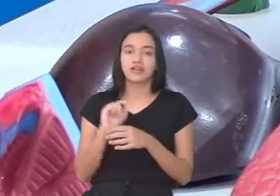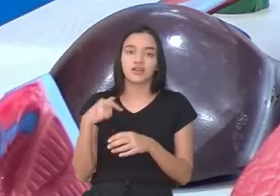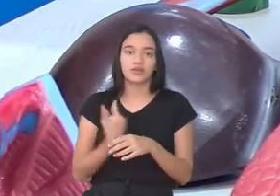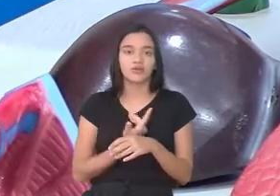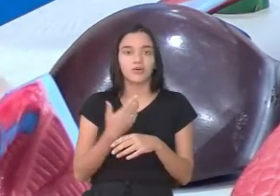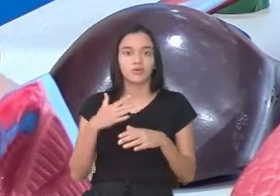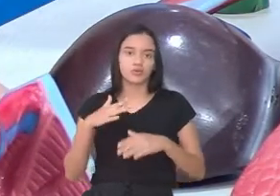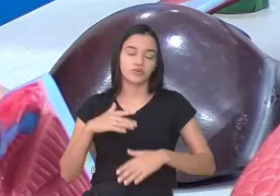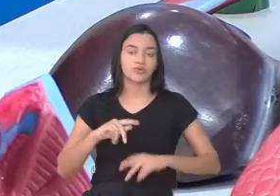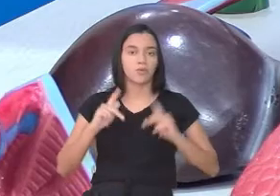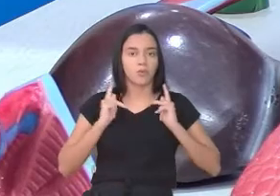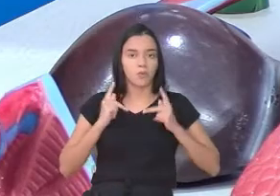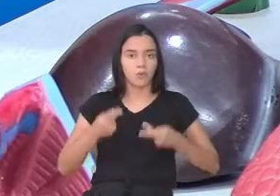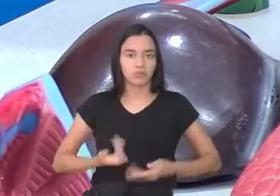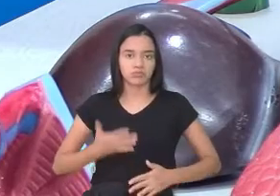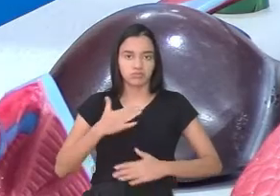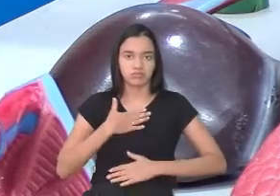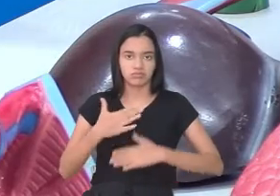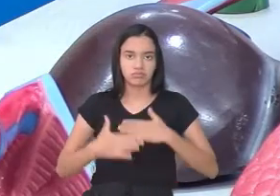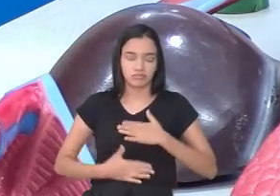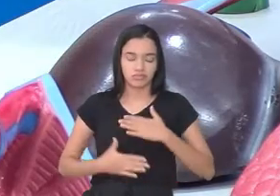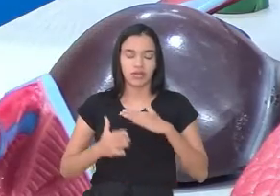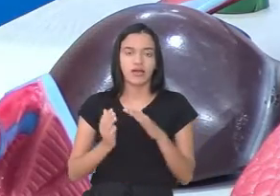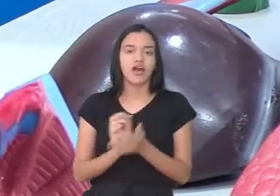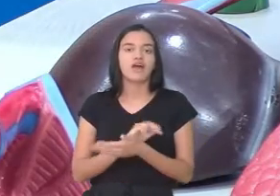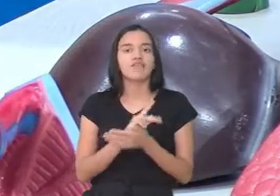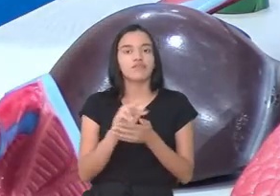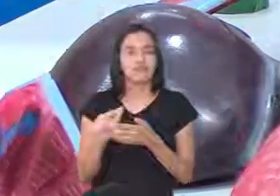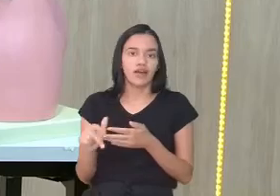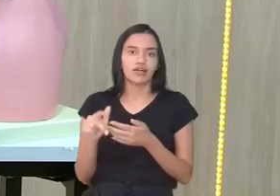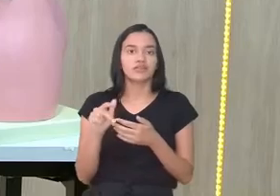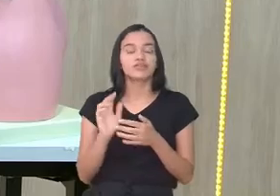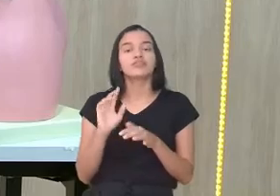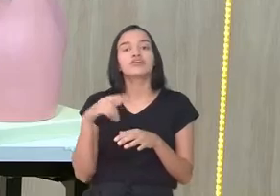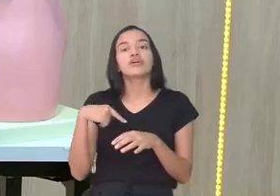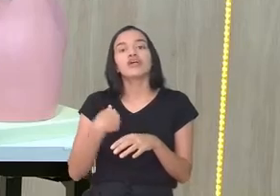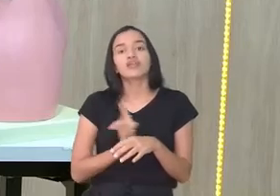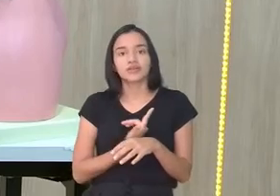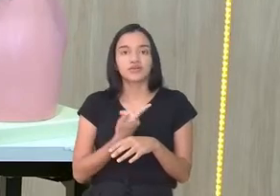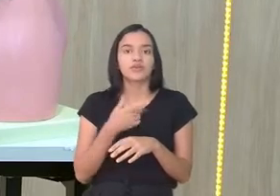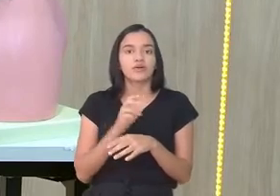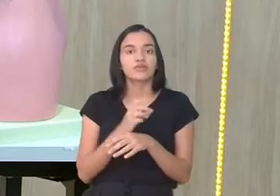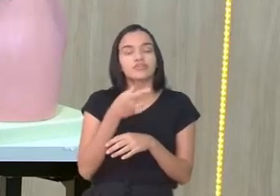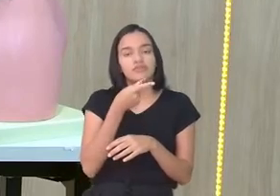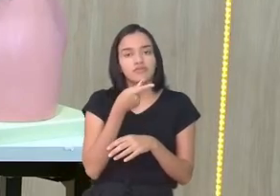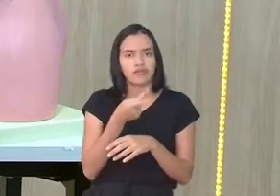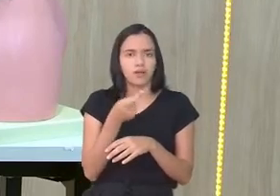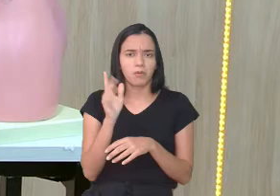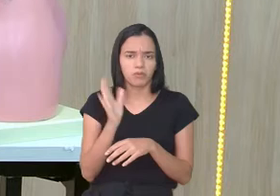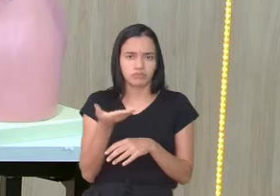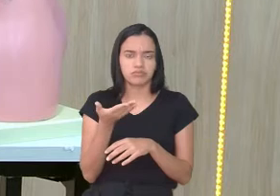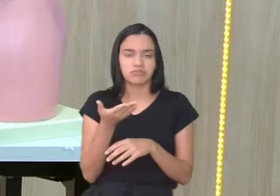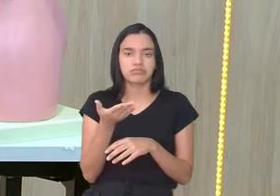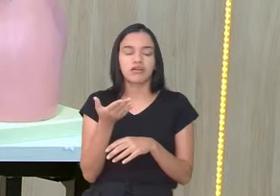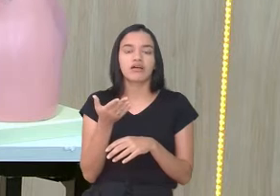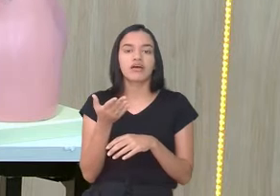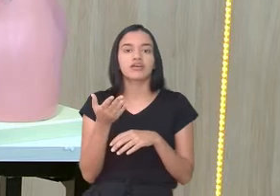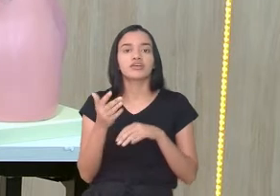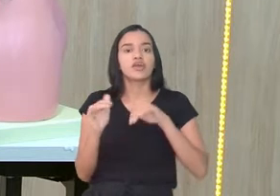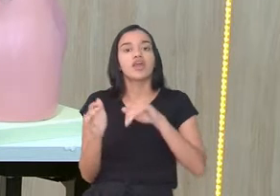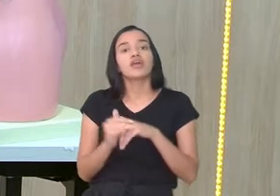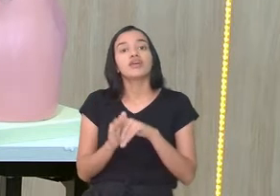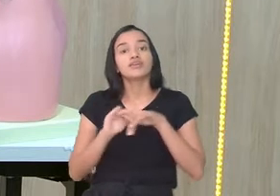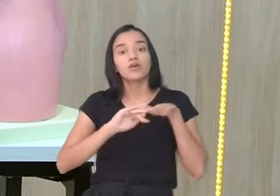nosso aqui corpo humano aqui, com vários órgãos que nós já citamos para vocês. E eu trouxe ele separado para que a